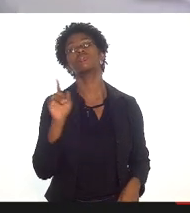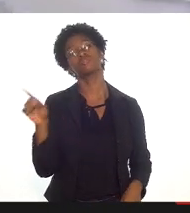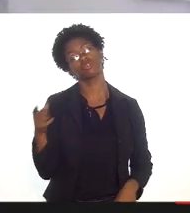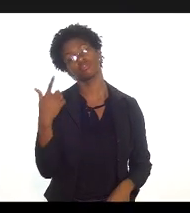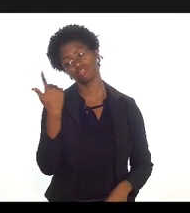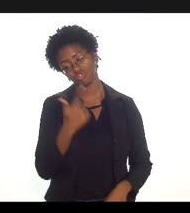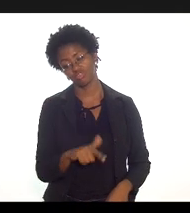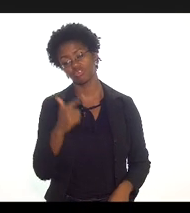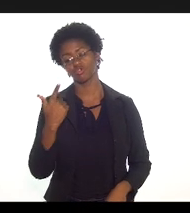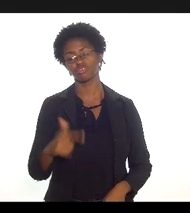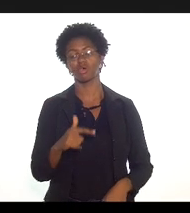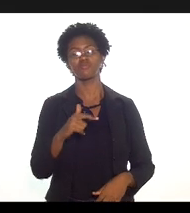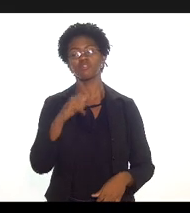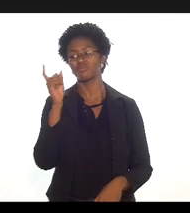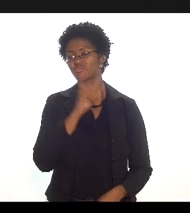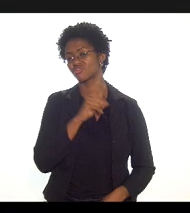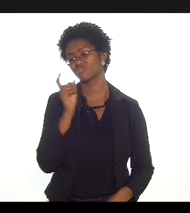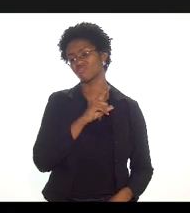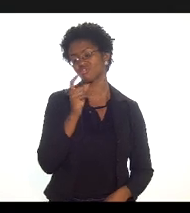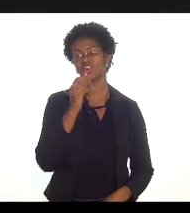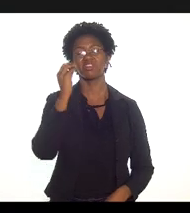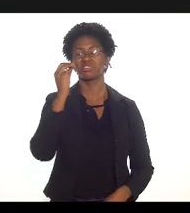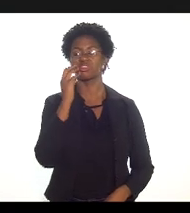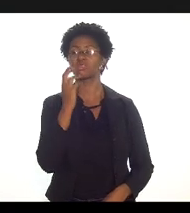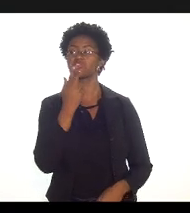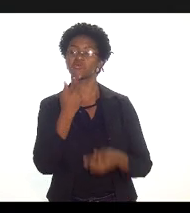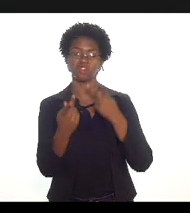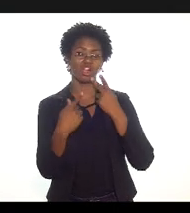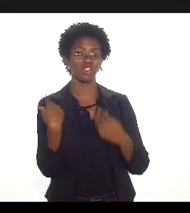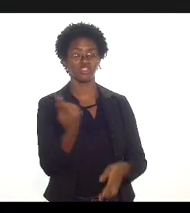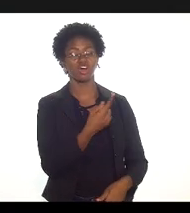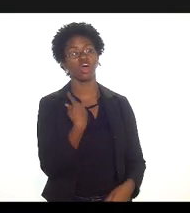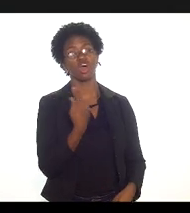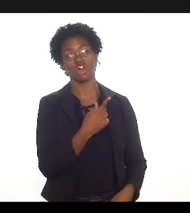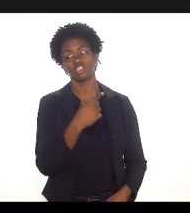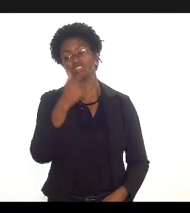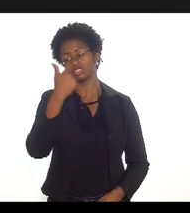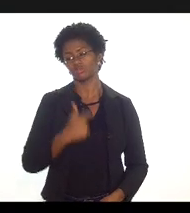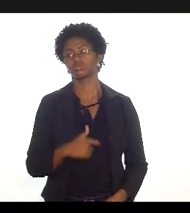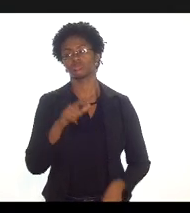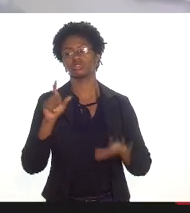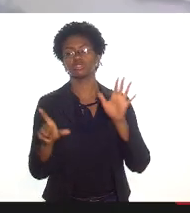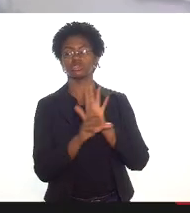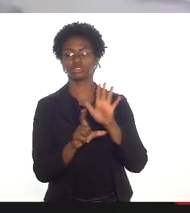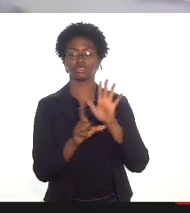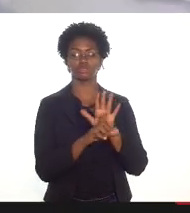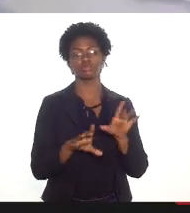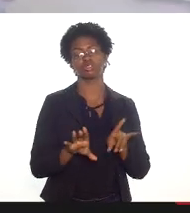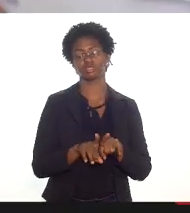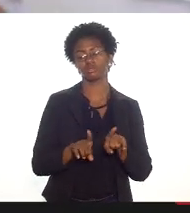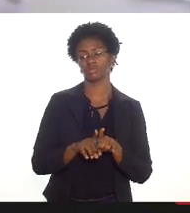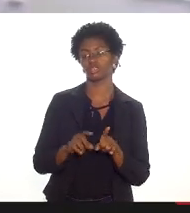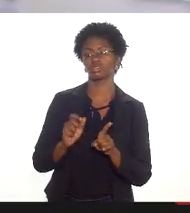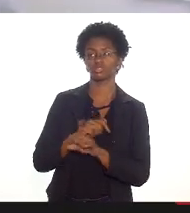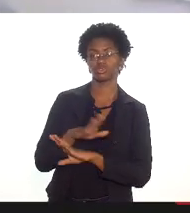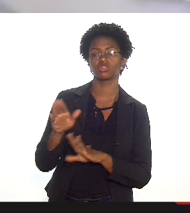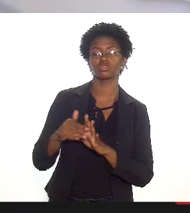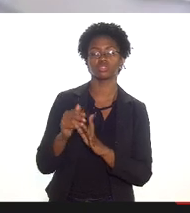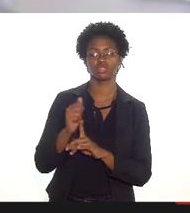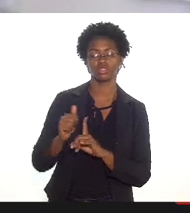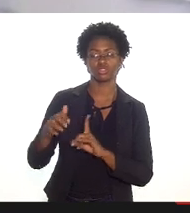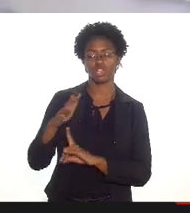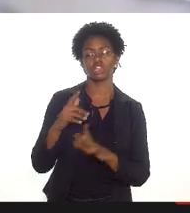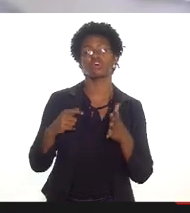é mais um folclore que tem a passar, não só para o legislativo, mas também para todos os segmentos da sociedade, principalmente aqueles que lutam pelo SUS